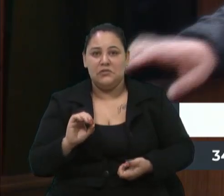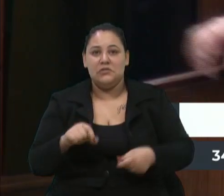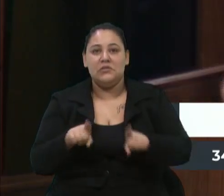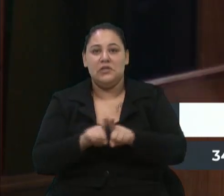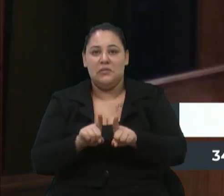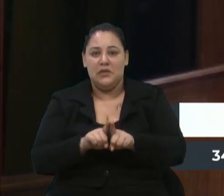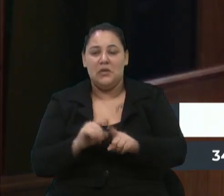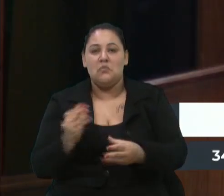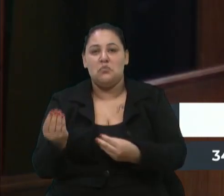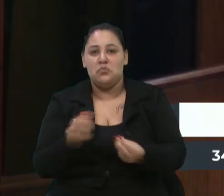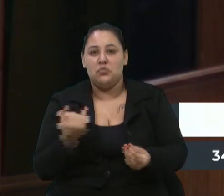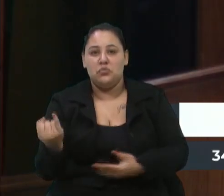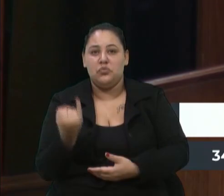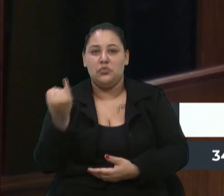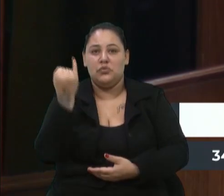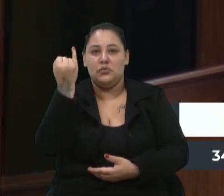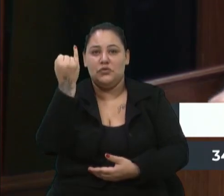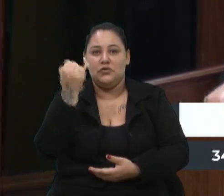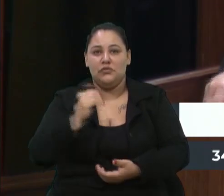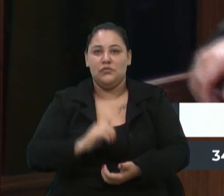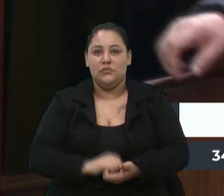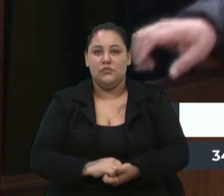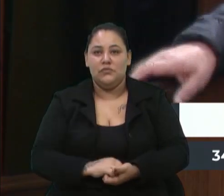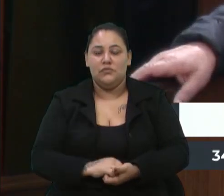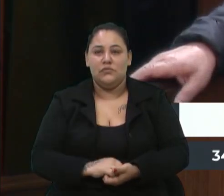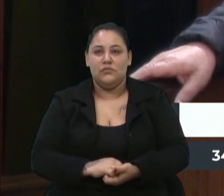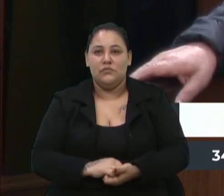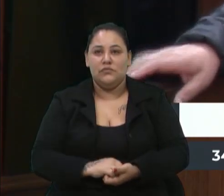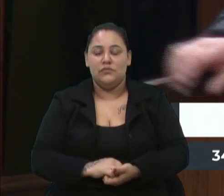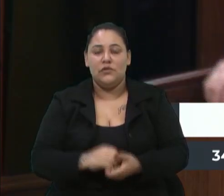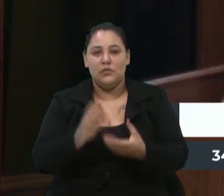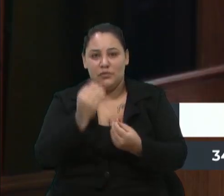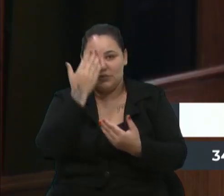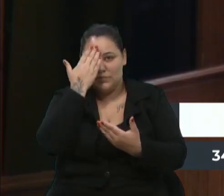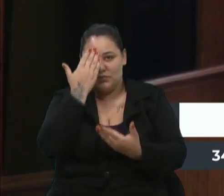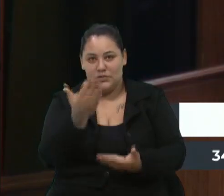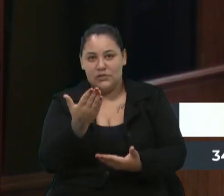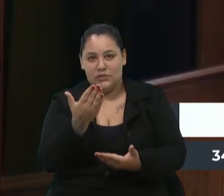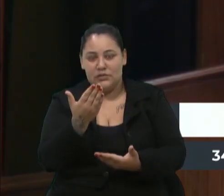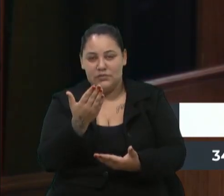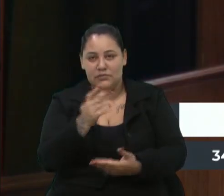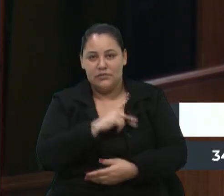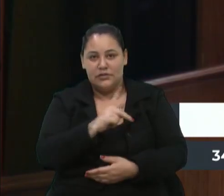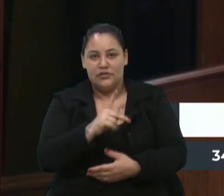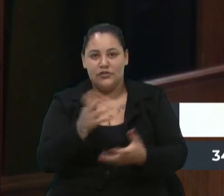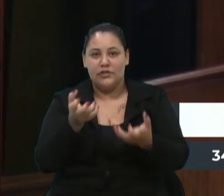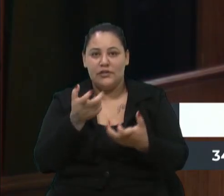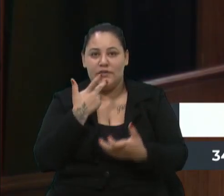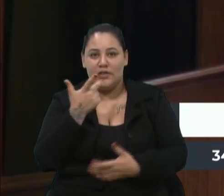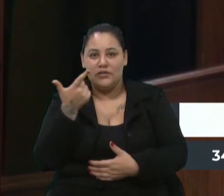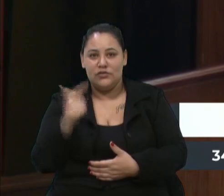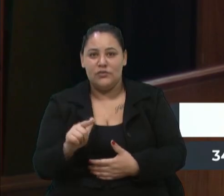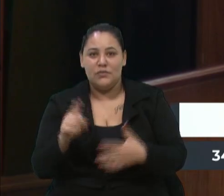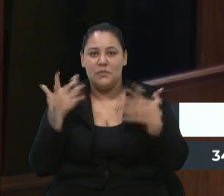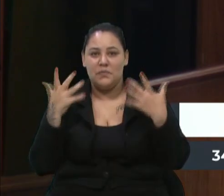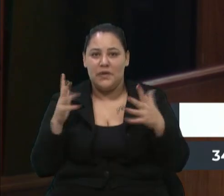foi importante para essa categoria. Muito obrigado, presidente. Quero dizer que, mais uma vez, parabenizar os